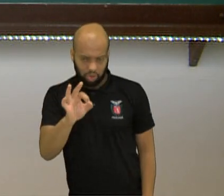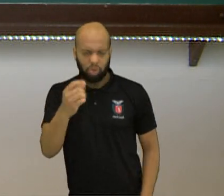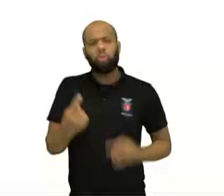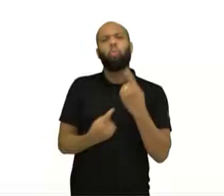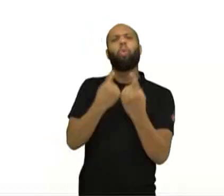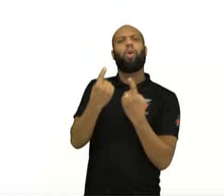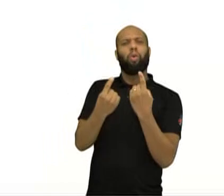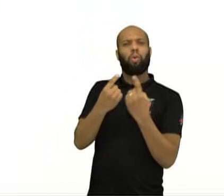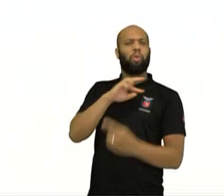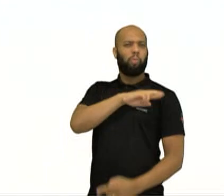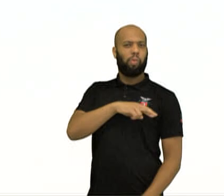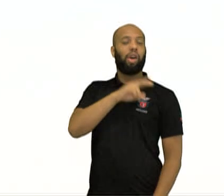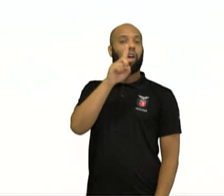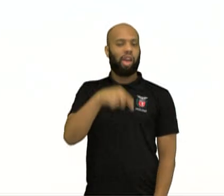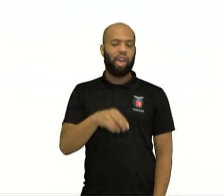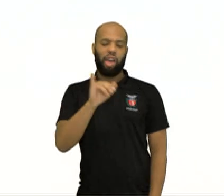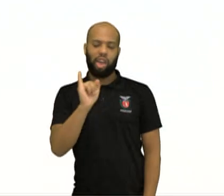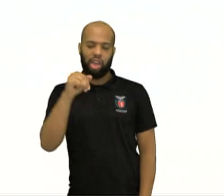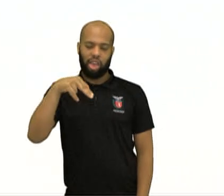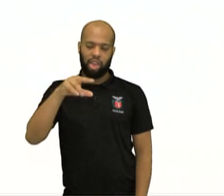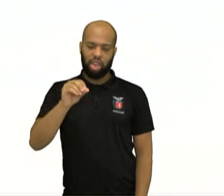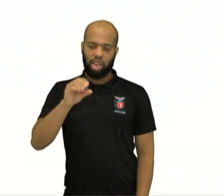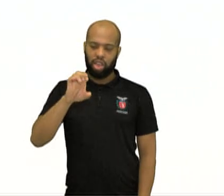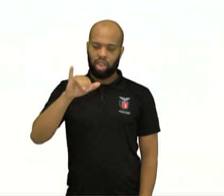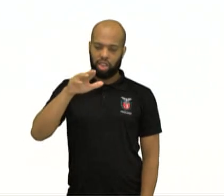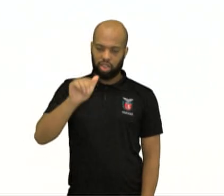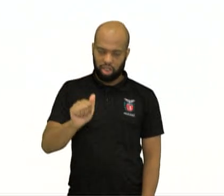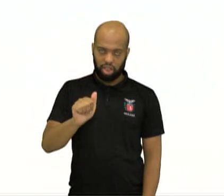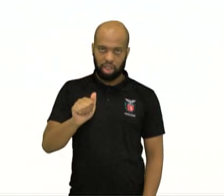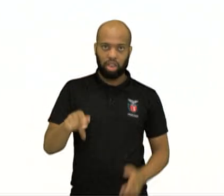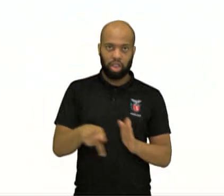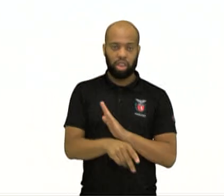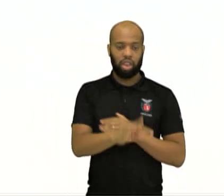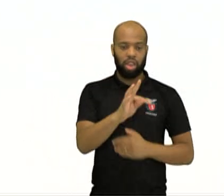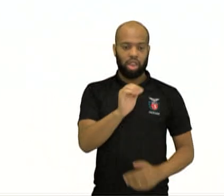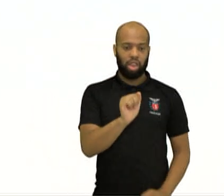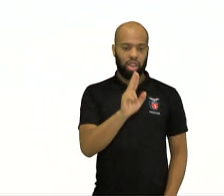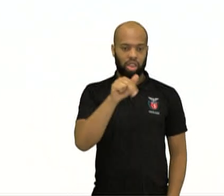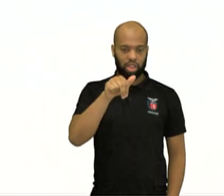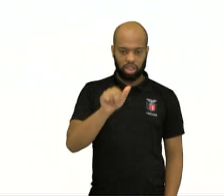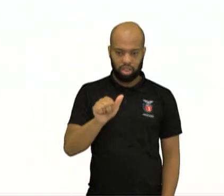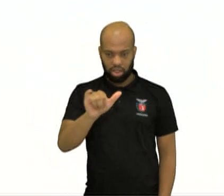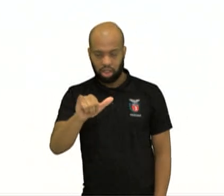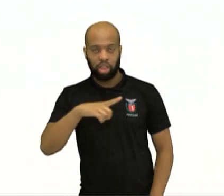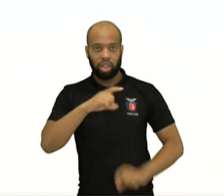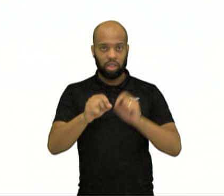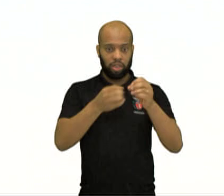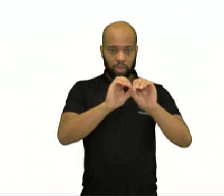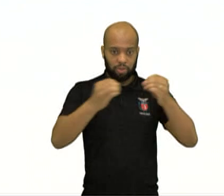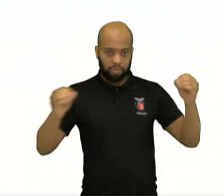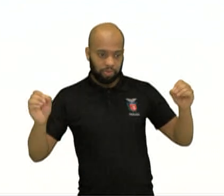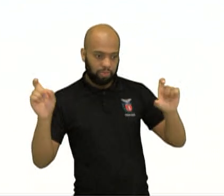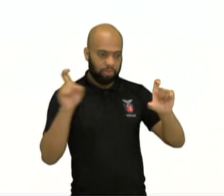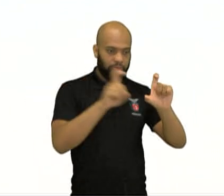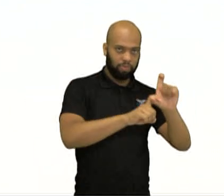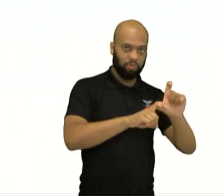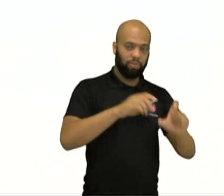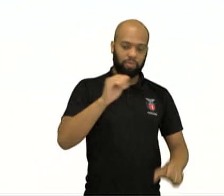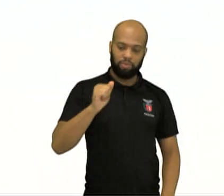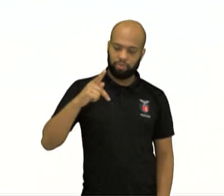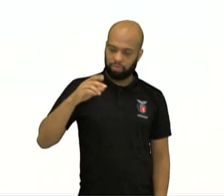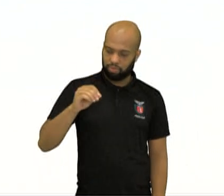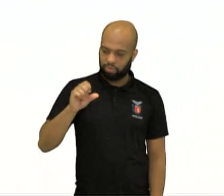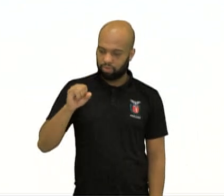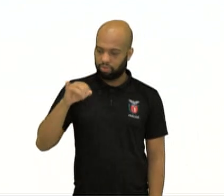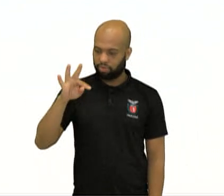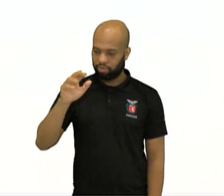romance? Inocência de Toné. Em uma oração subordinada positiva. Então, o trecho possui um